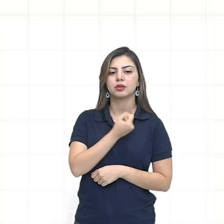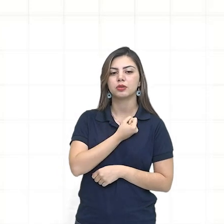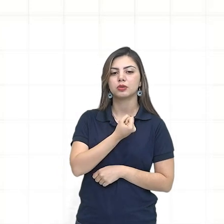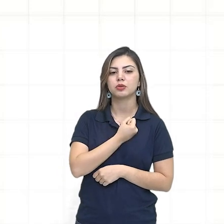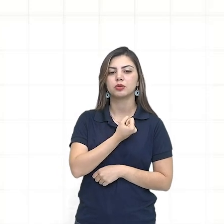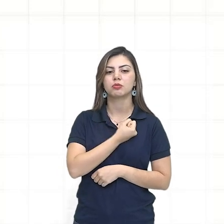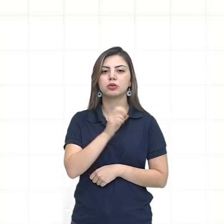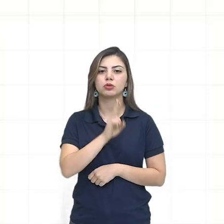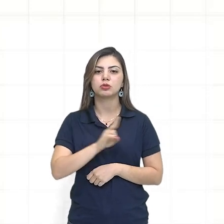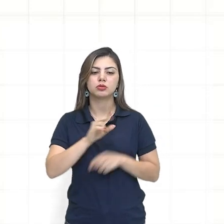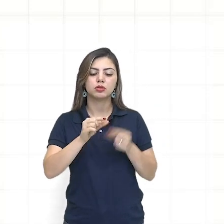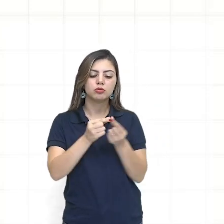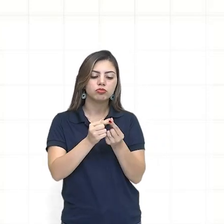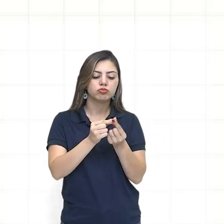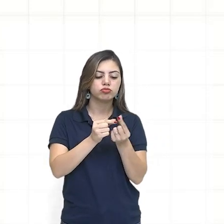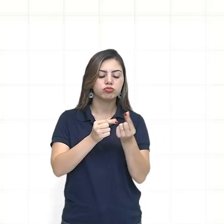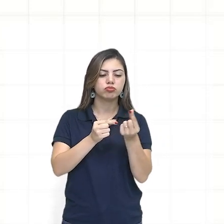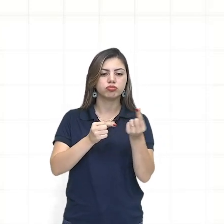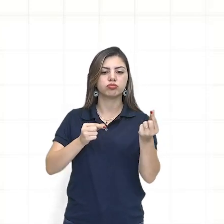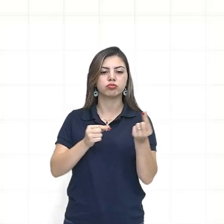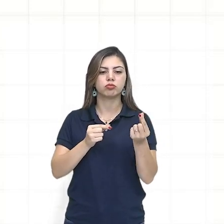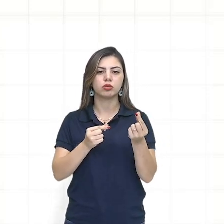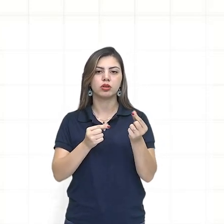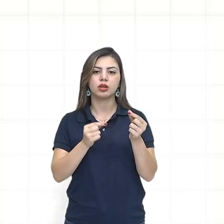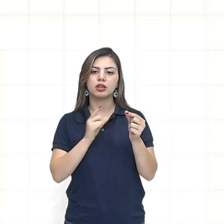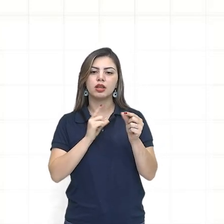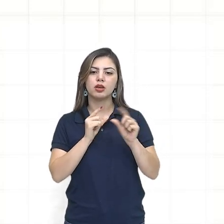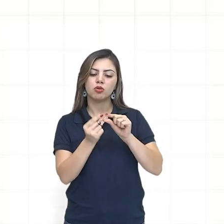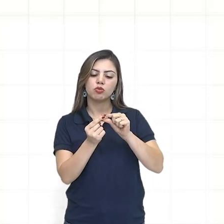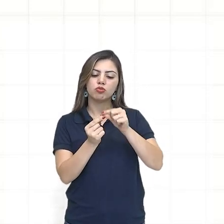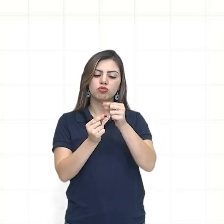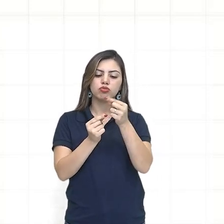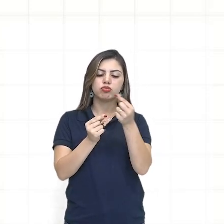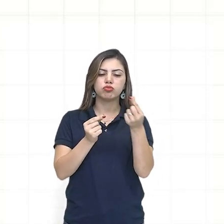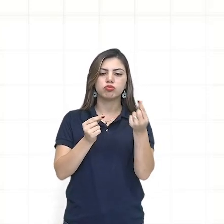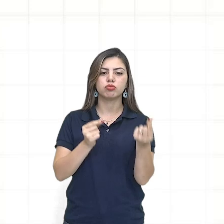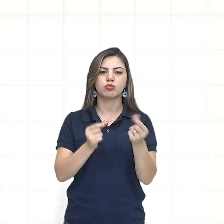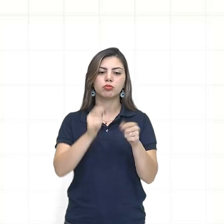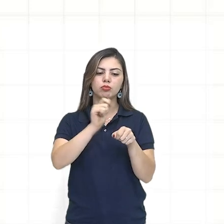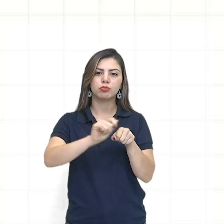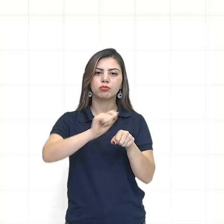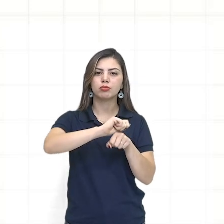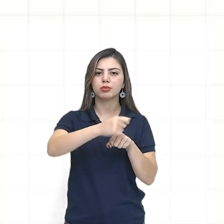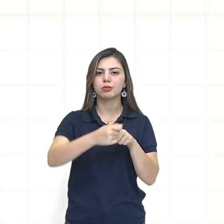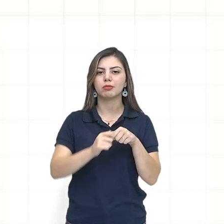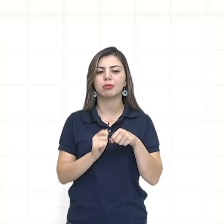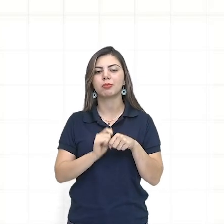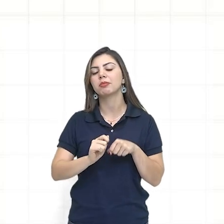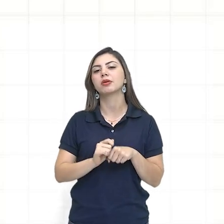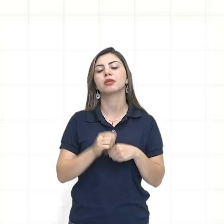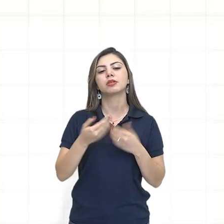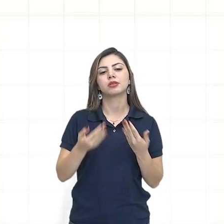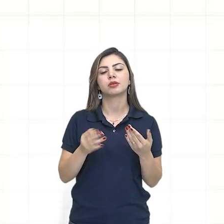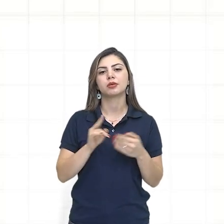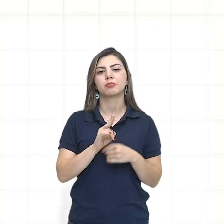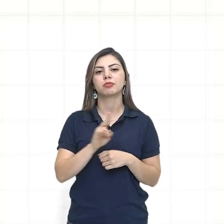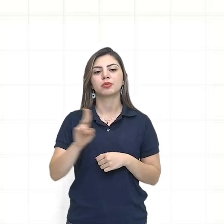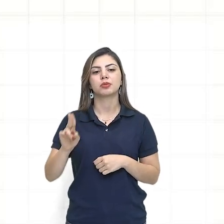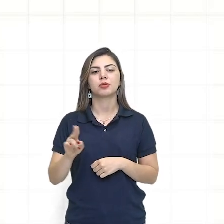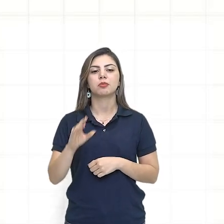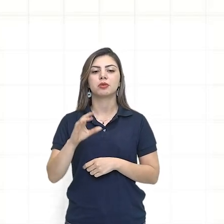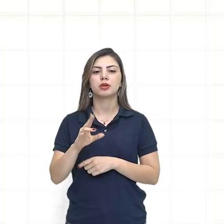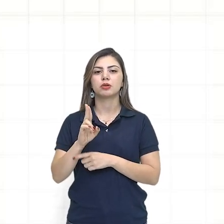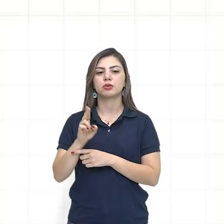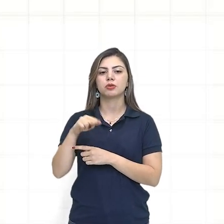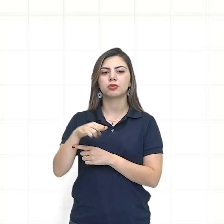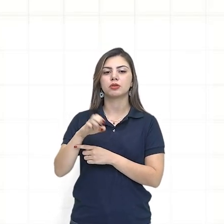usando um estilete em formato de cunha, por isso recebe esse nome aqui, né?